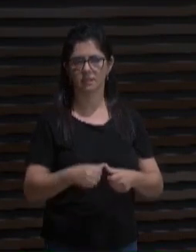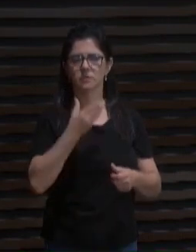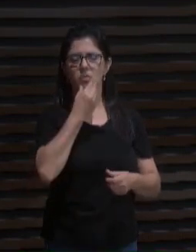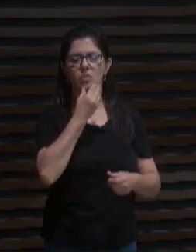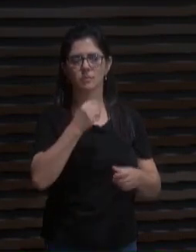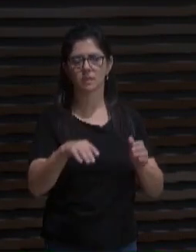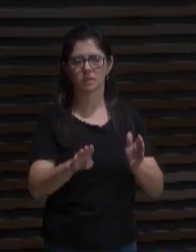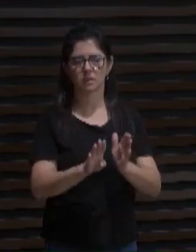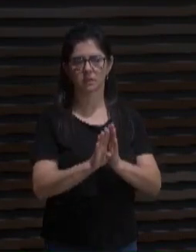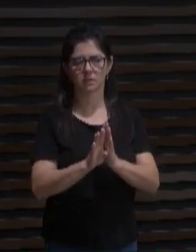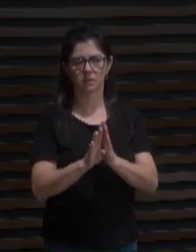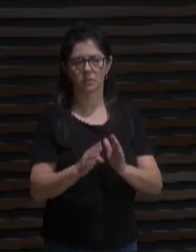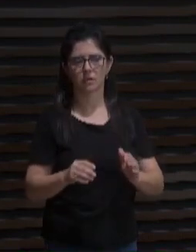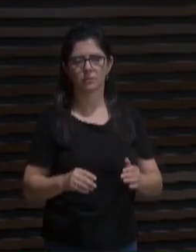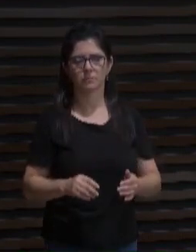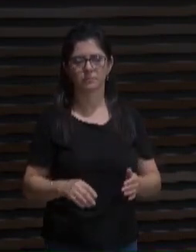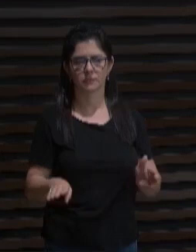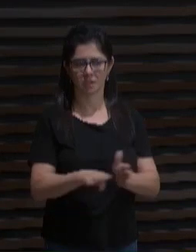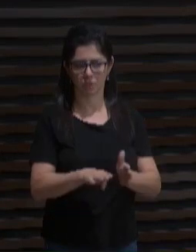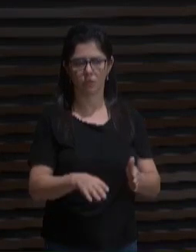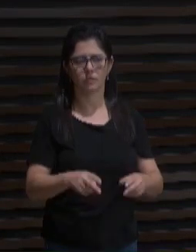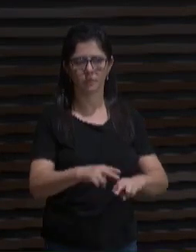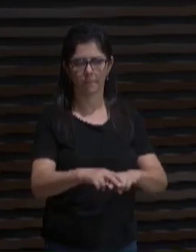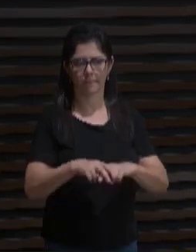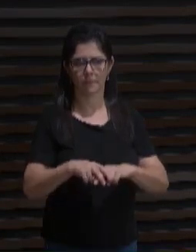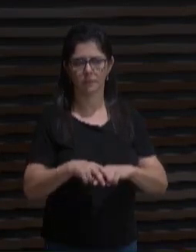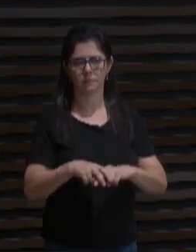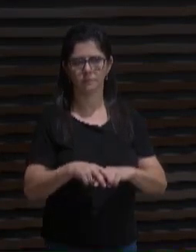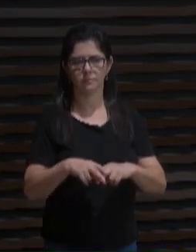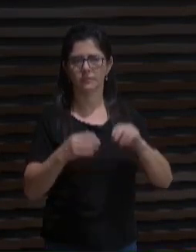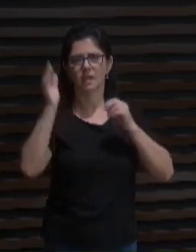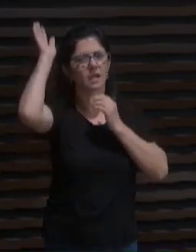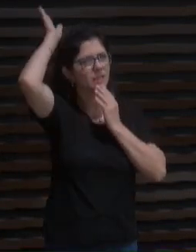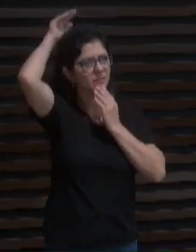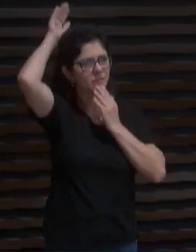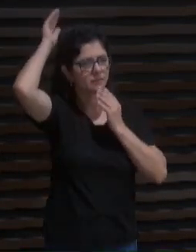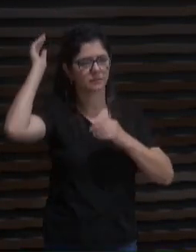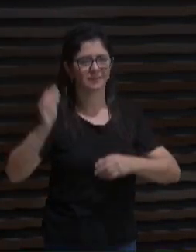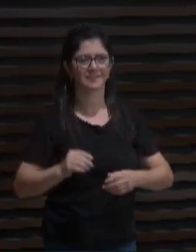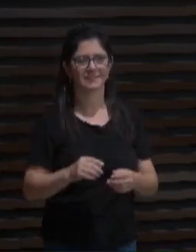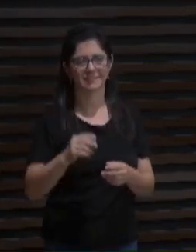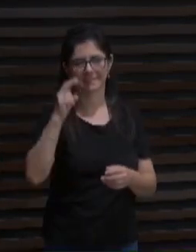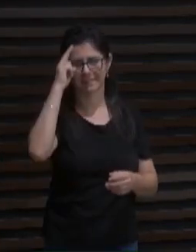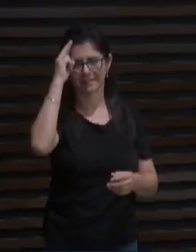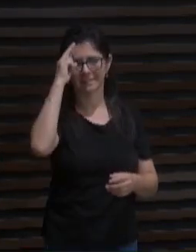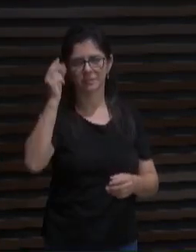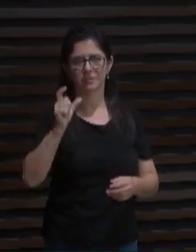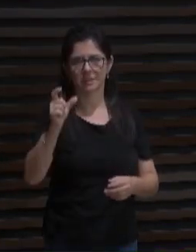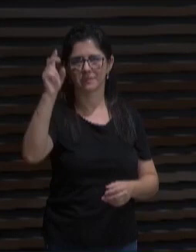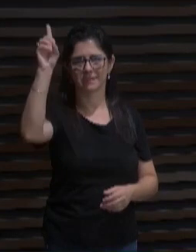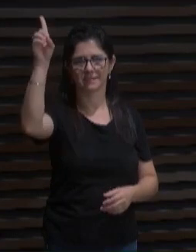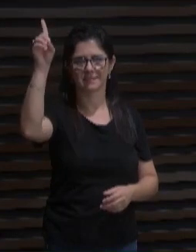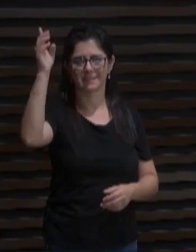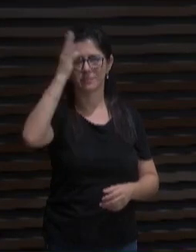ele foi preso por índios, ele estava para ser morto. Como ninguém foi salvar ele, sabe o que ele lembrou da palavra? Maldito homem que confia no